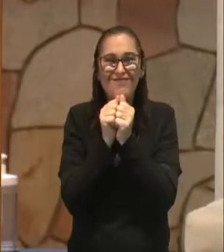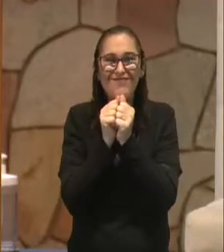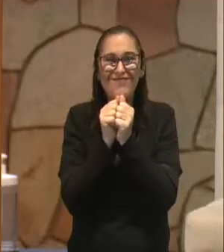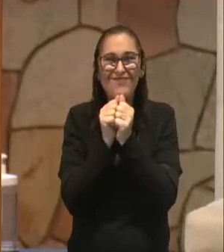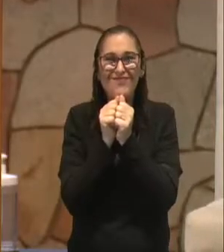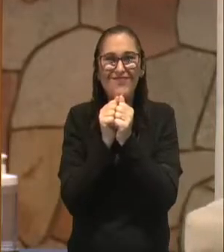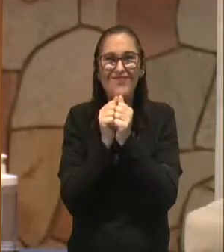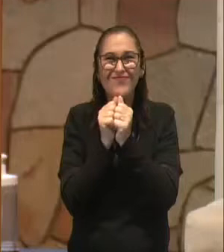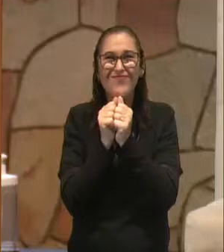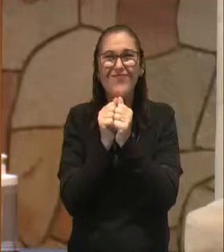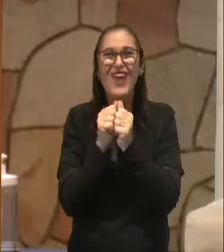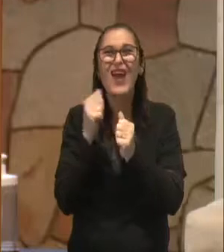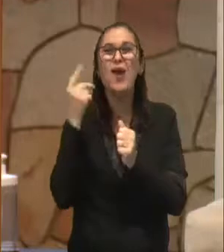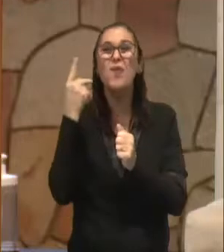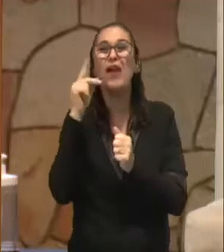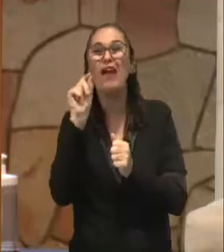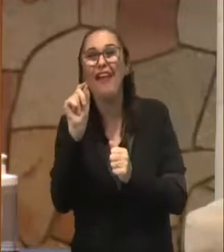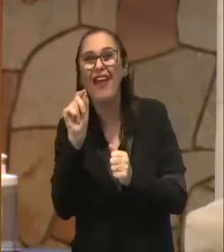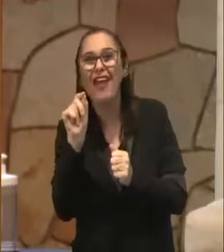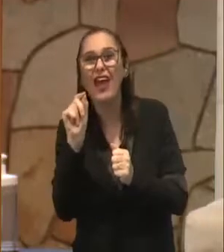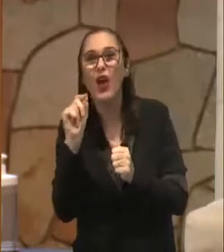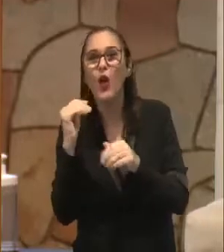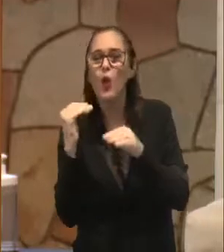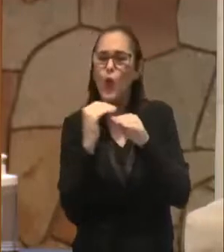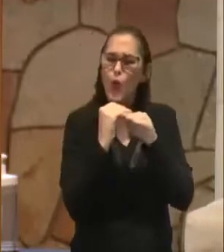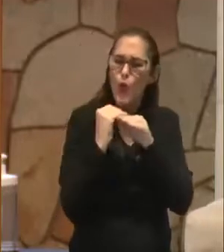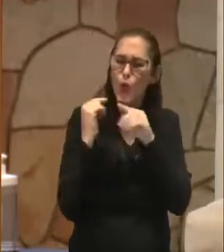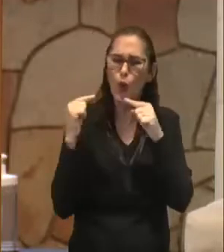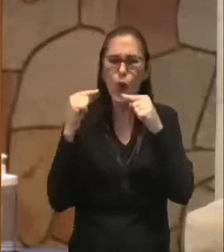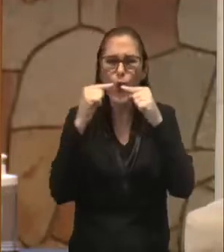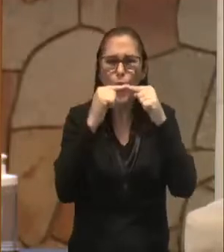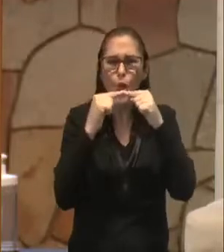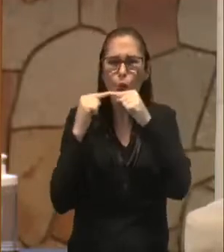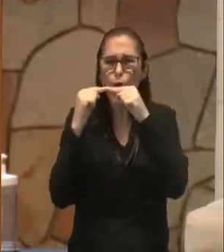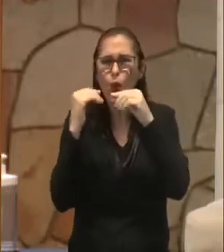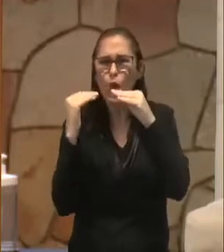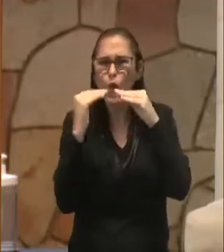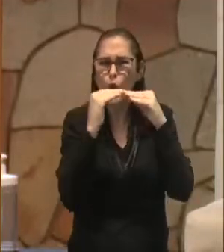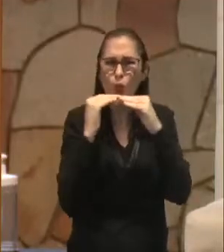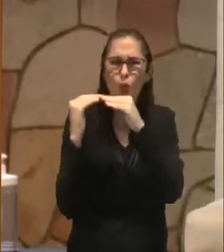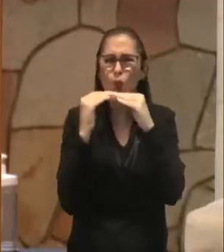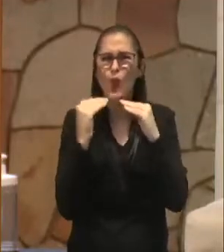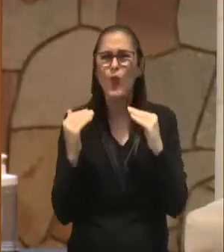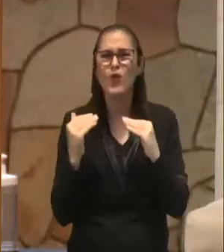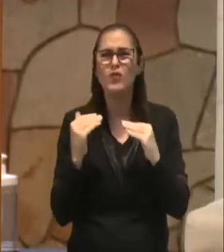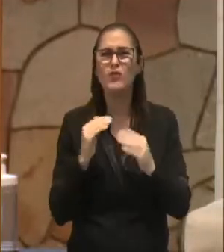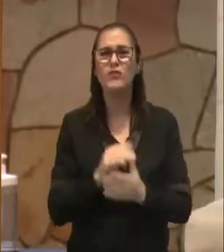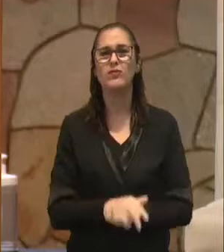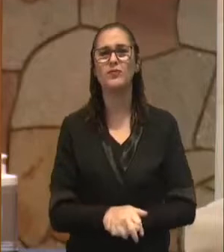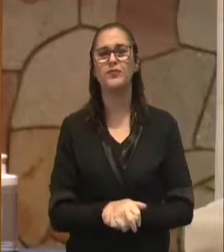para que houvesse acordo, para que houvesse concordância na sua igreja.